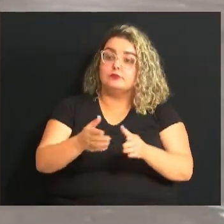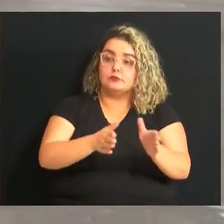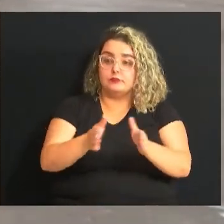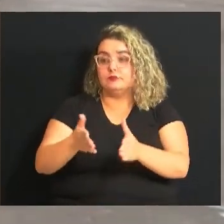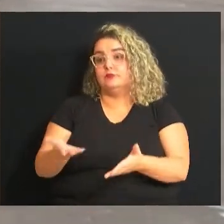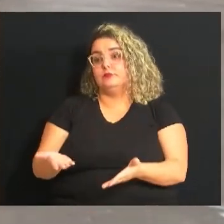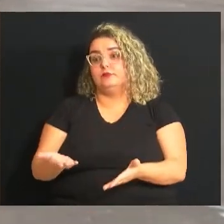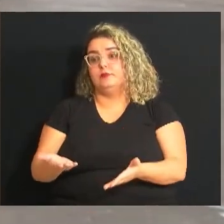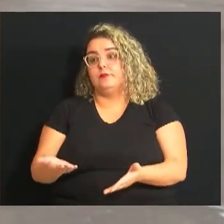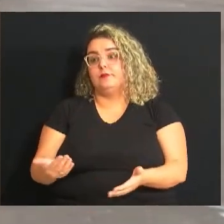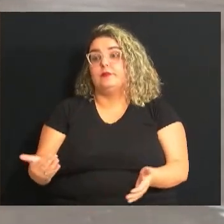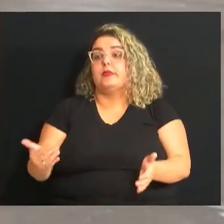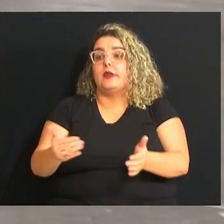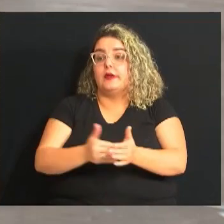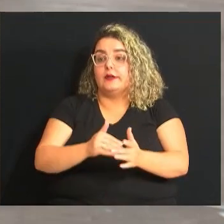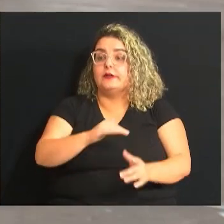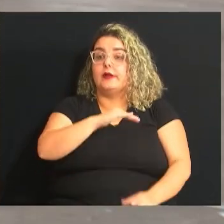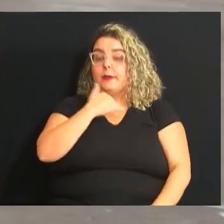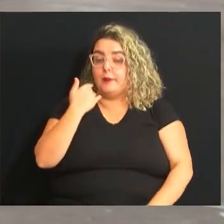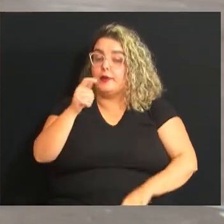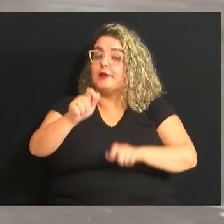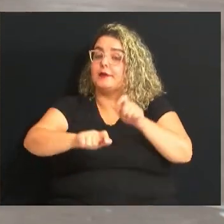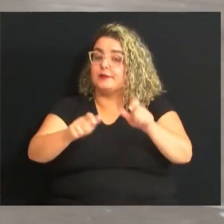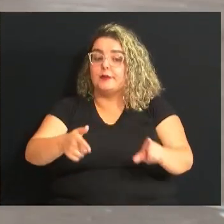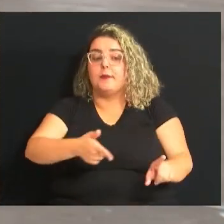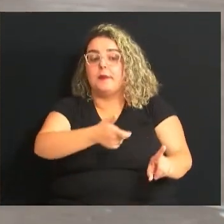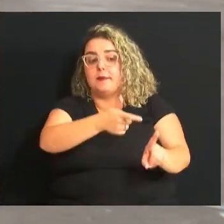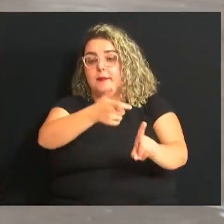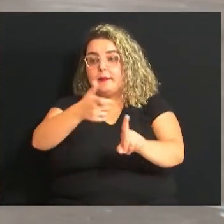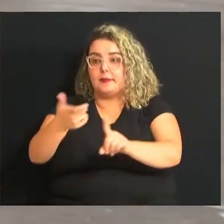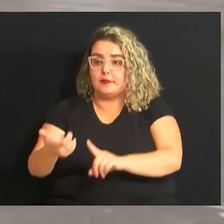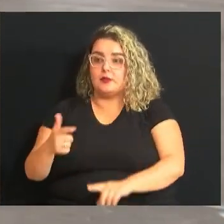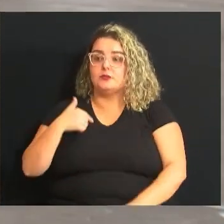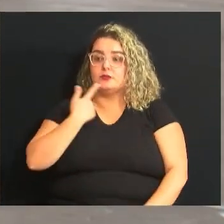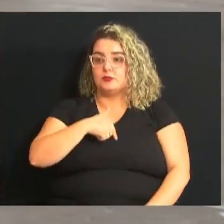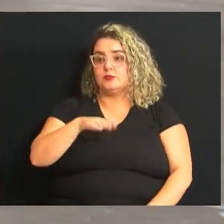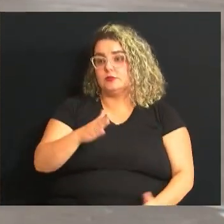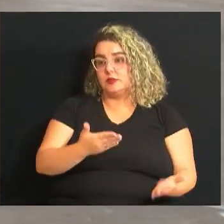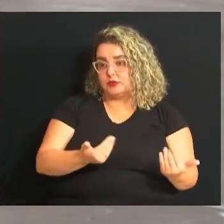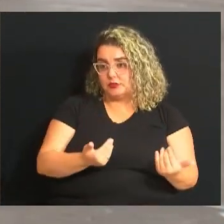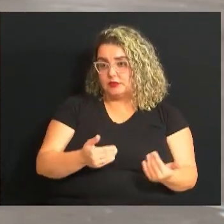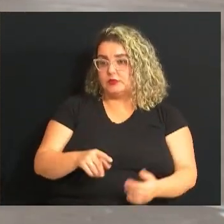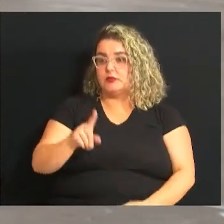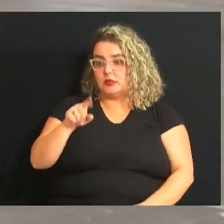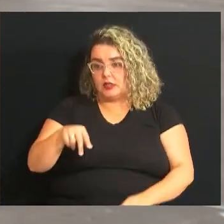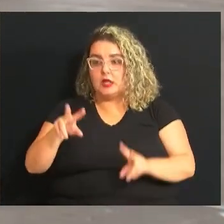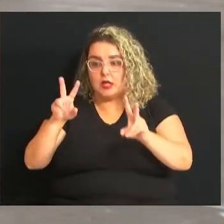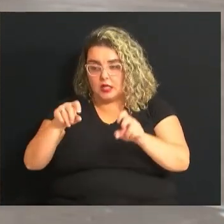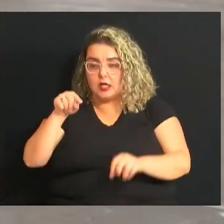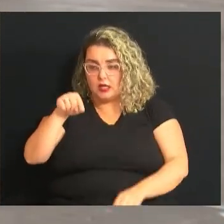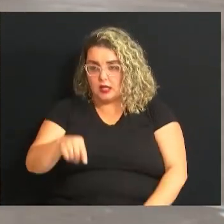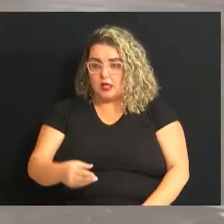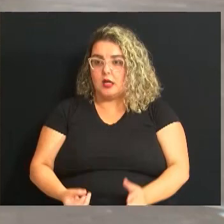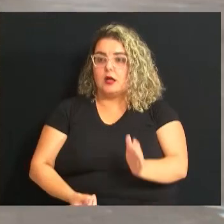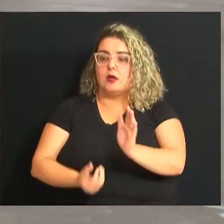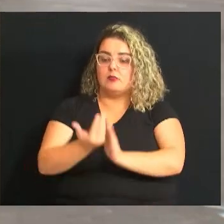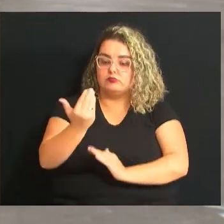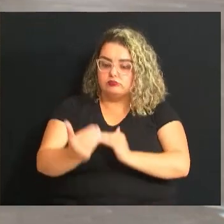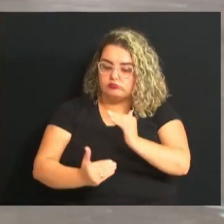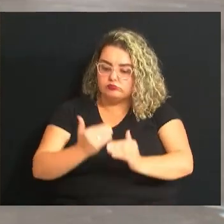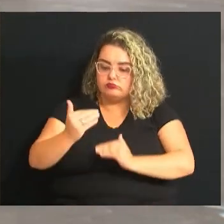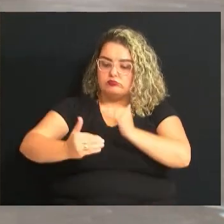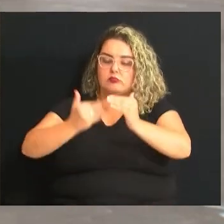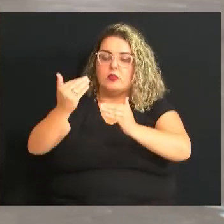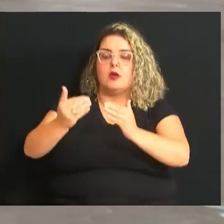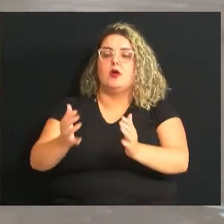determinadas circunstâncias, chega à eliminação física das pessoas, sobretudo dos nossos mais jovens. Então é disso que se trata, é